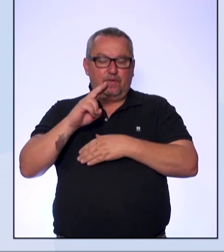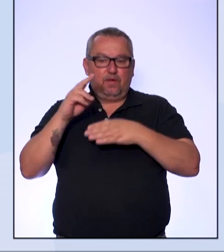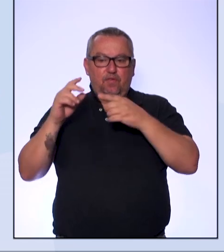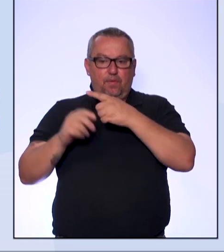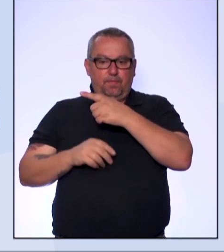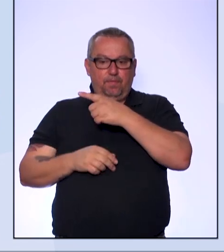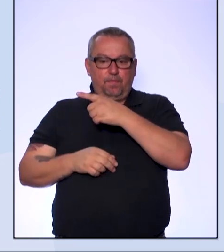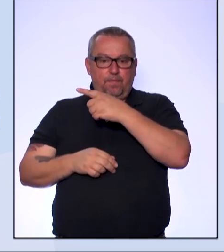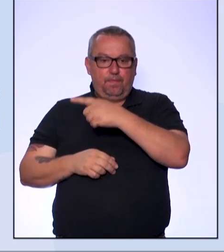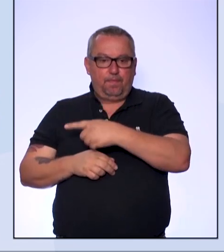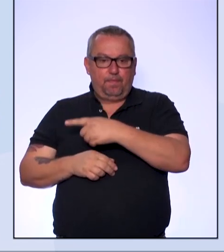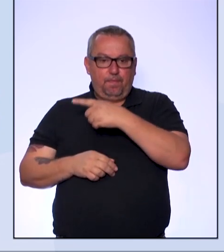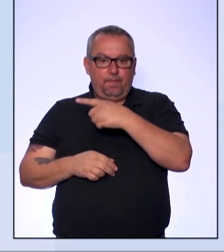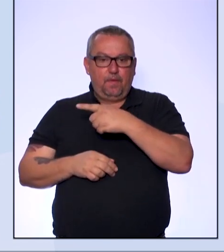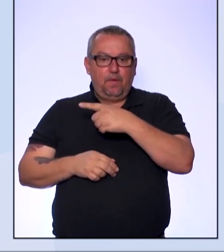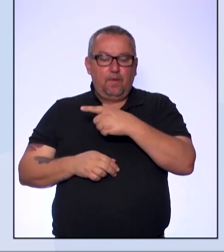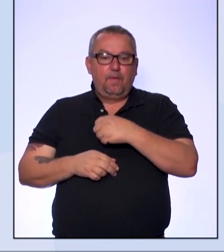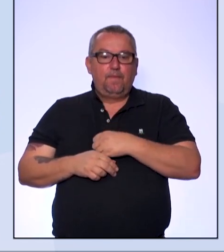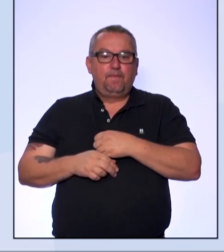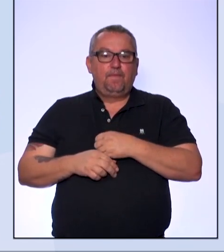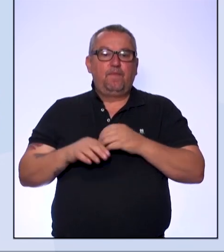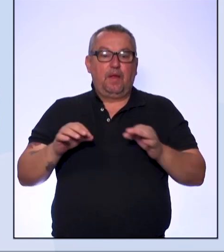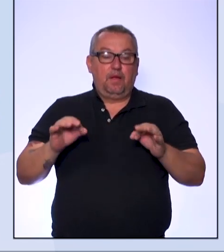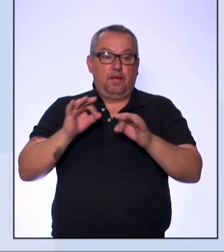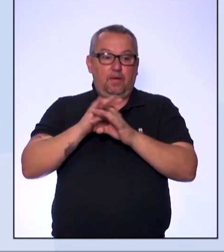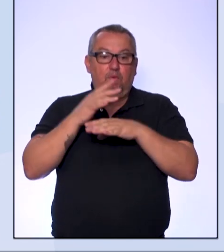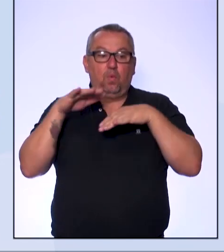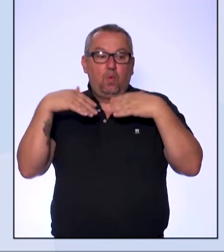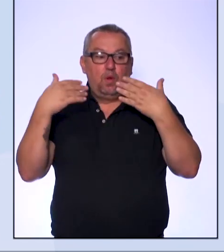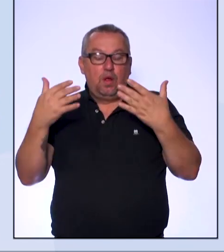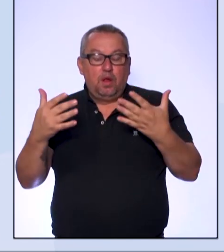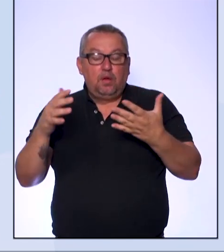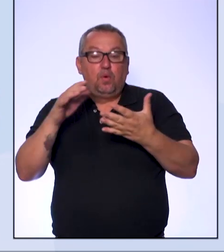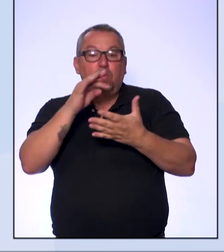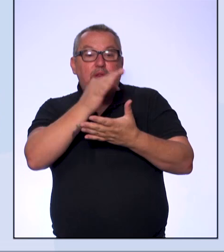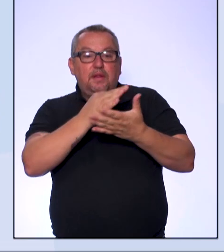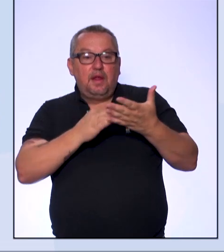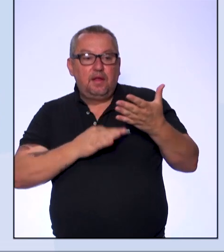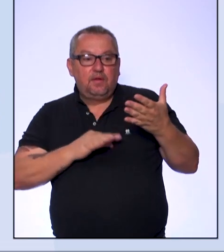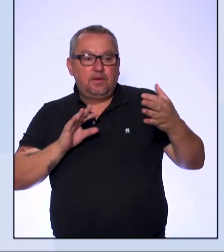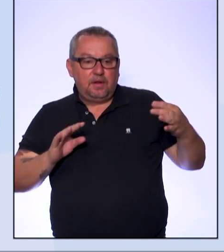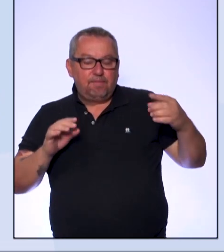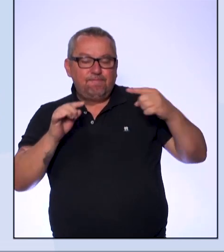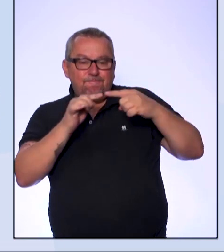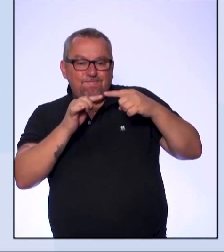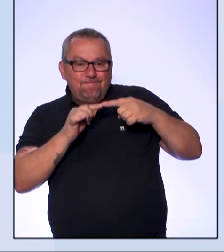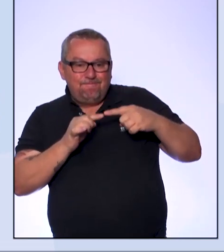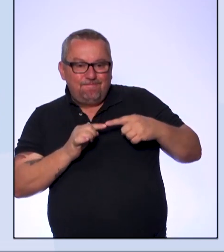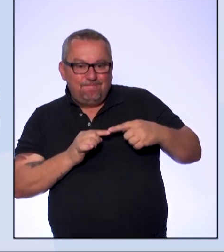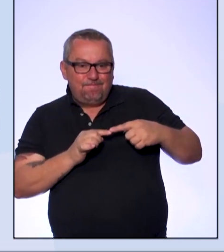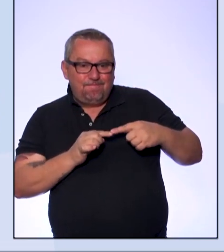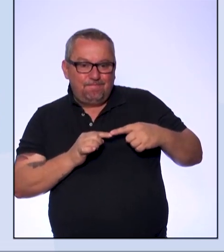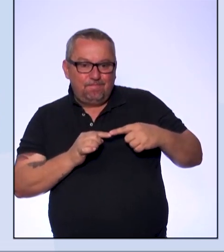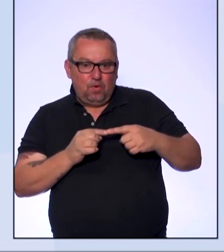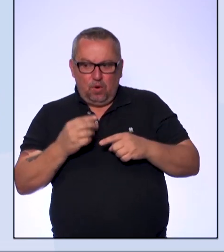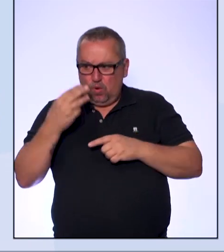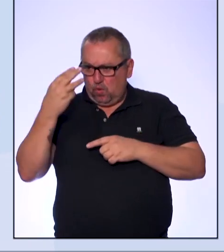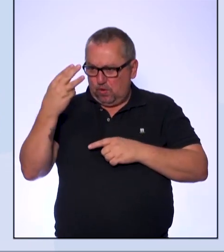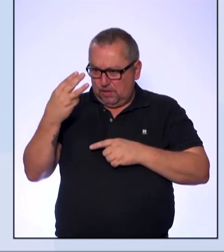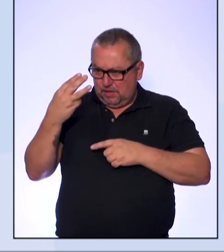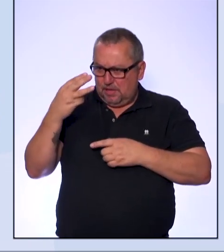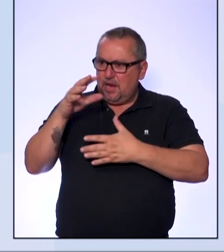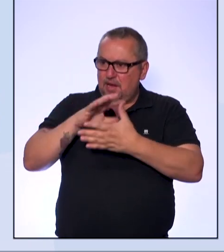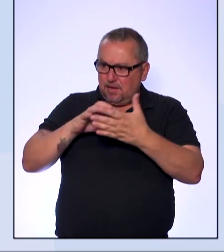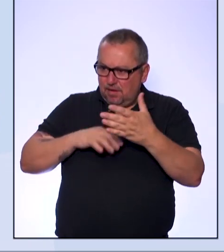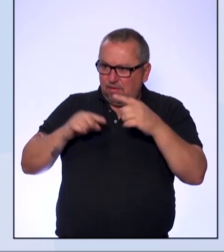seguir. Acabamos de falar quando os textos dialogam, não é mesmo? Os 3 textos dialogam, olha